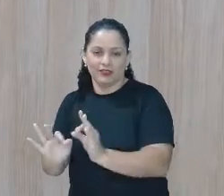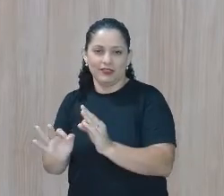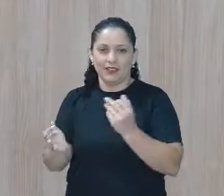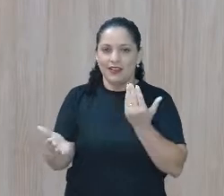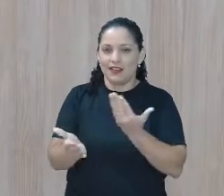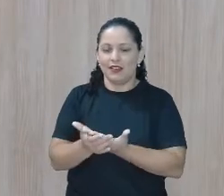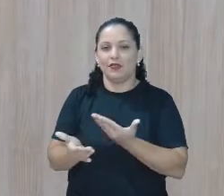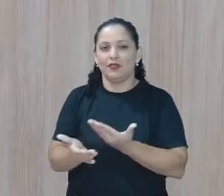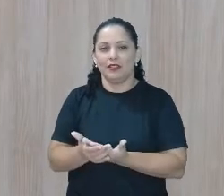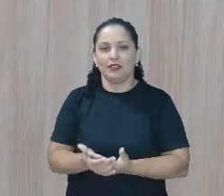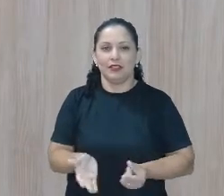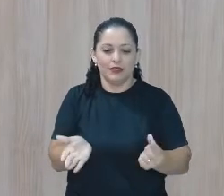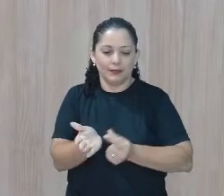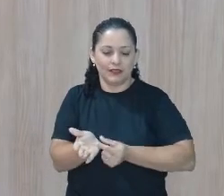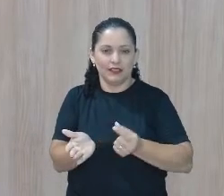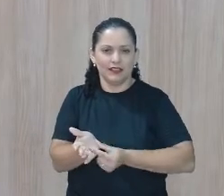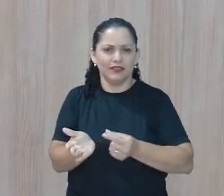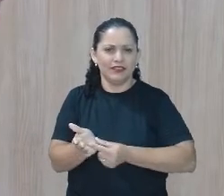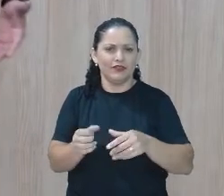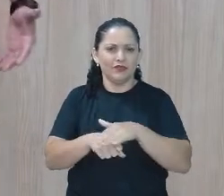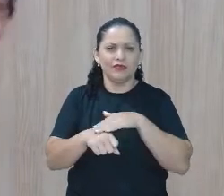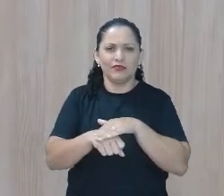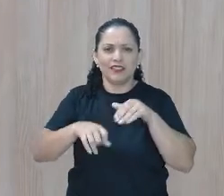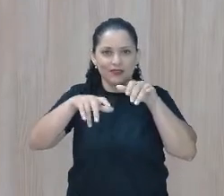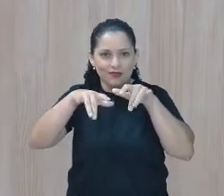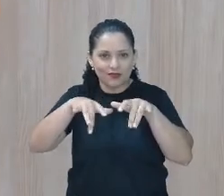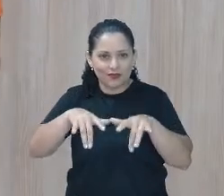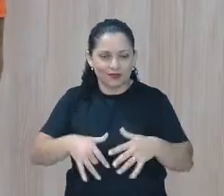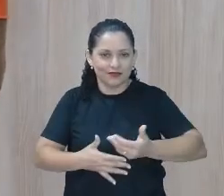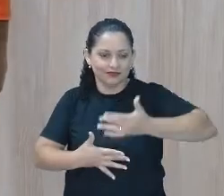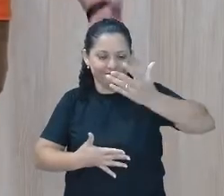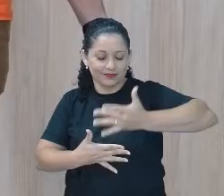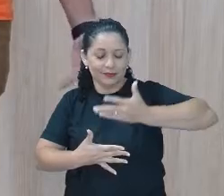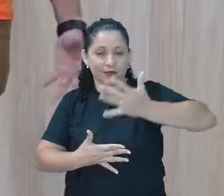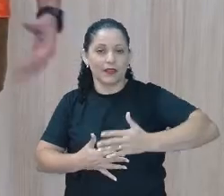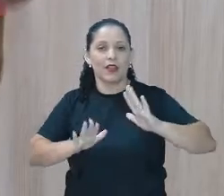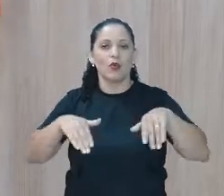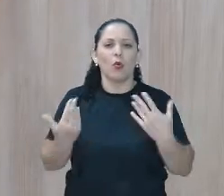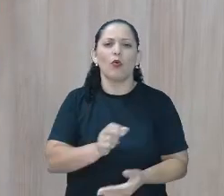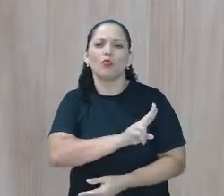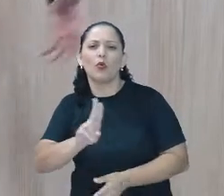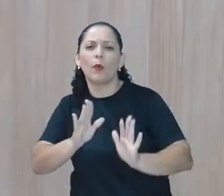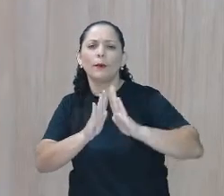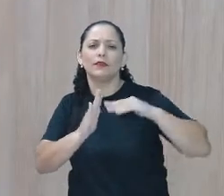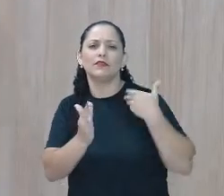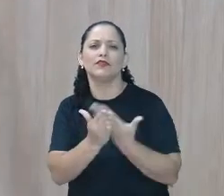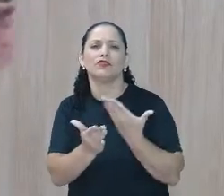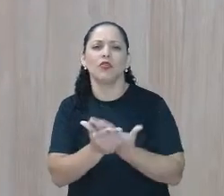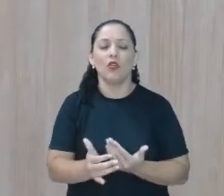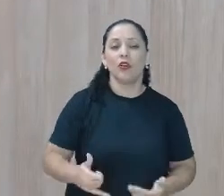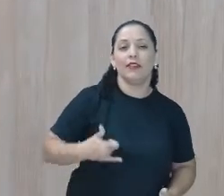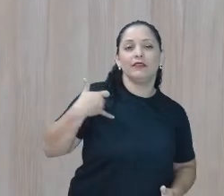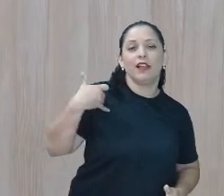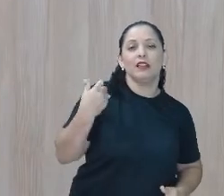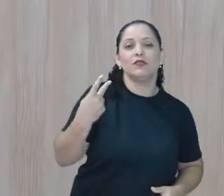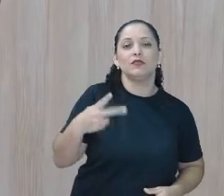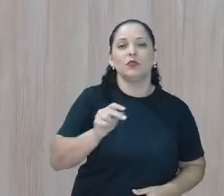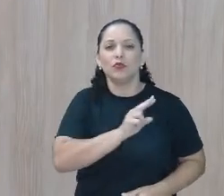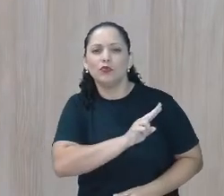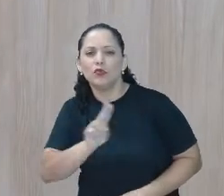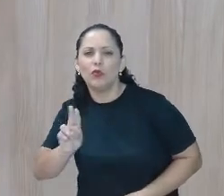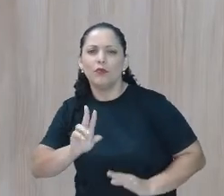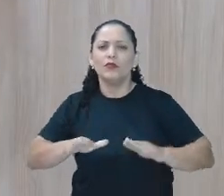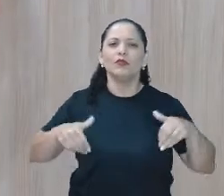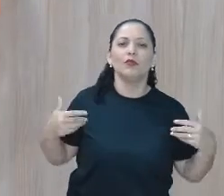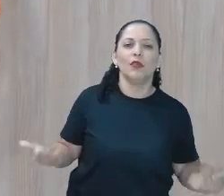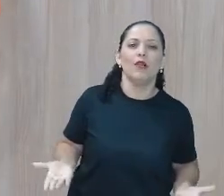aula, tá? Através do nosso aplicativo, fala com a gente no chat, diz aí a escola que você estuda, o seu nome, sua idade, manda suas